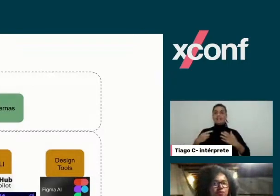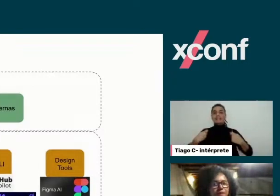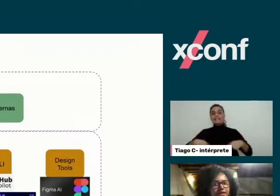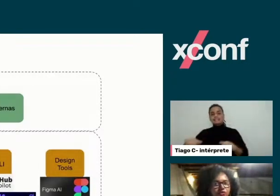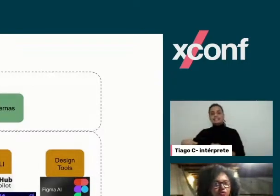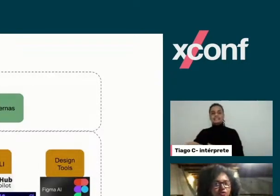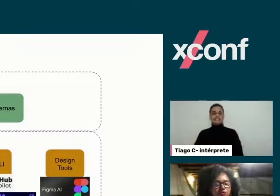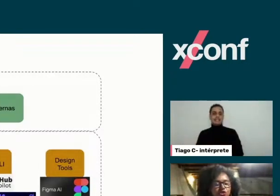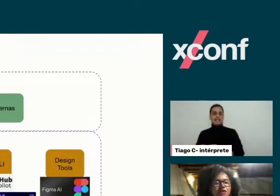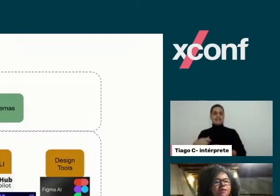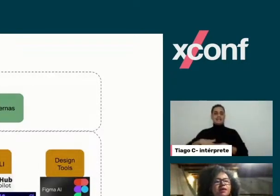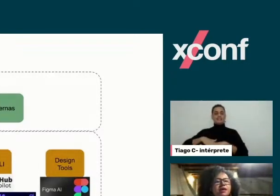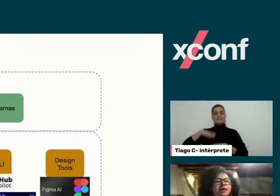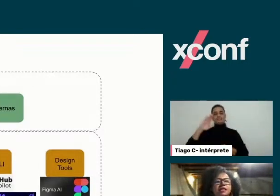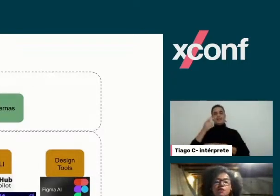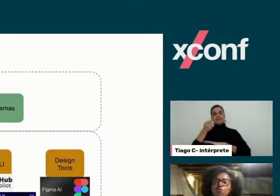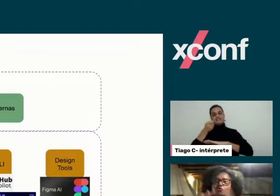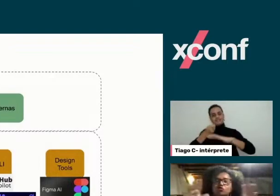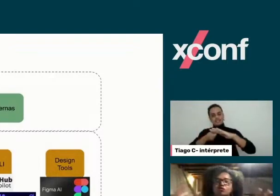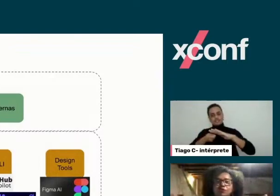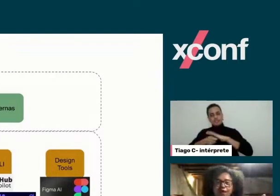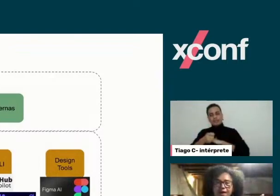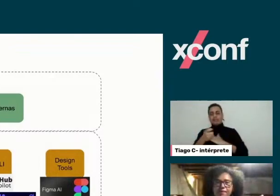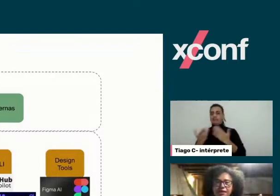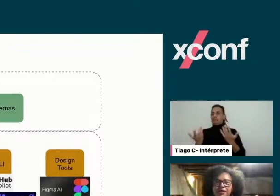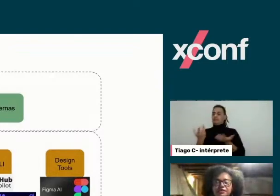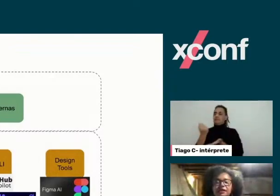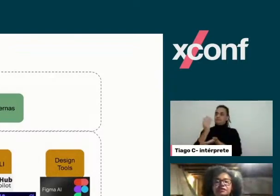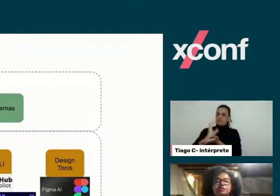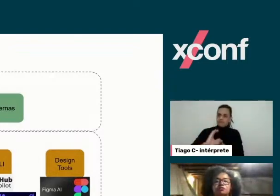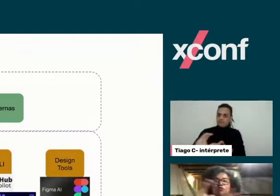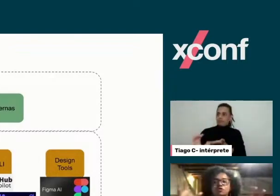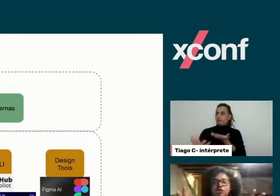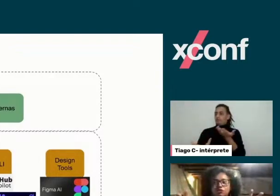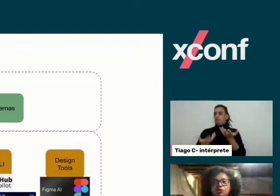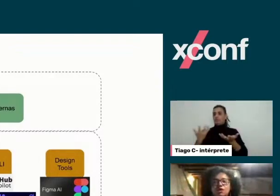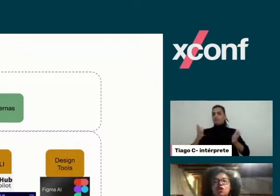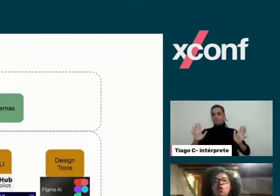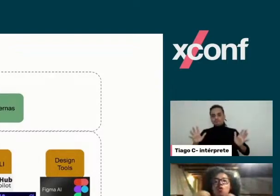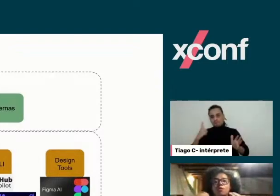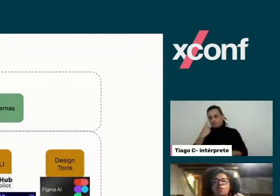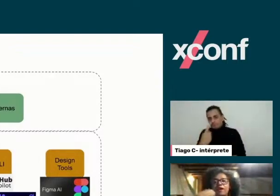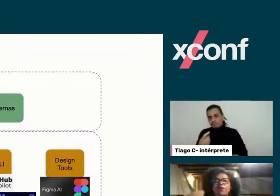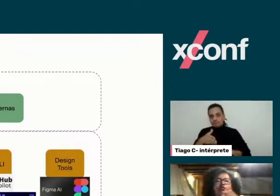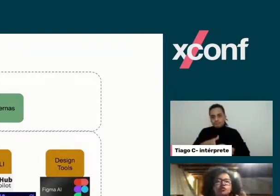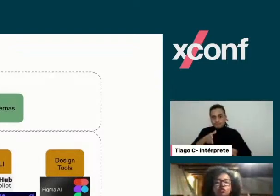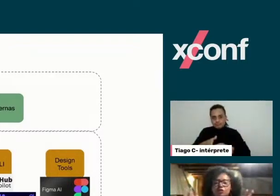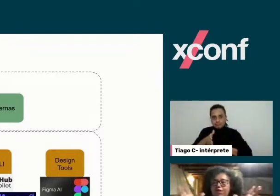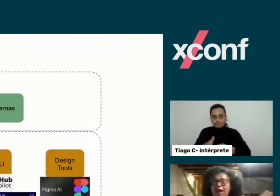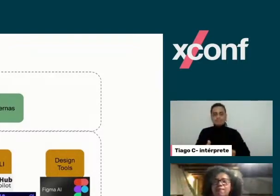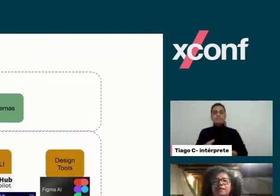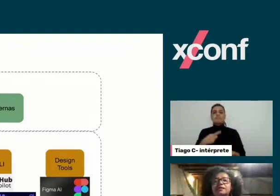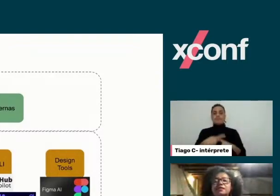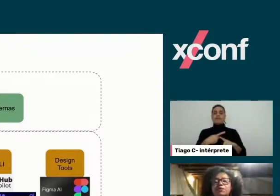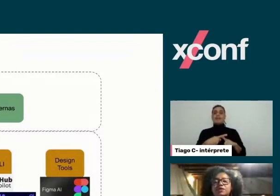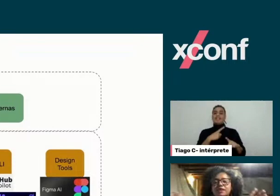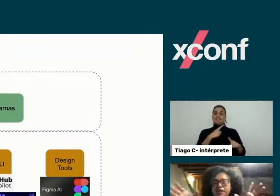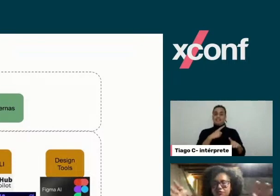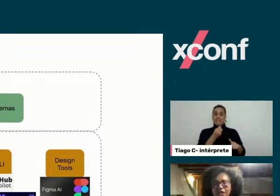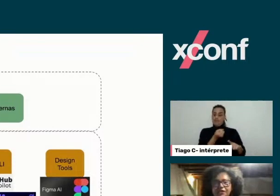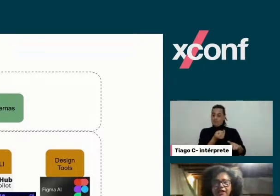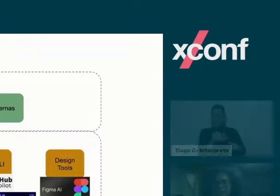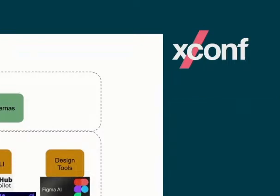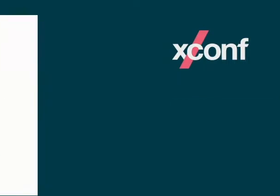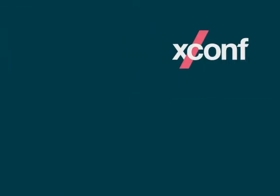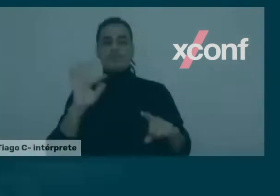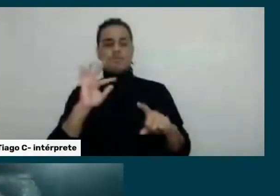necessidade de investimento do seu time. Tem um conjunto de ferramentas que elas estão surgindo como evoluções de ferramentas que